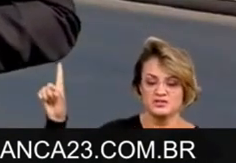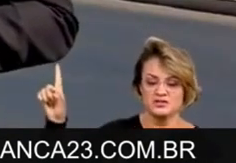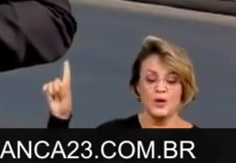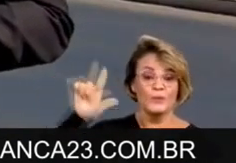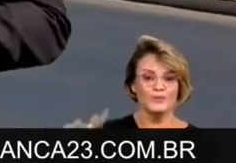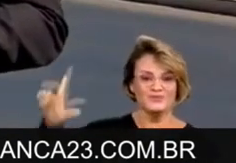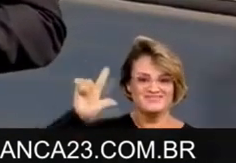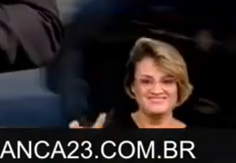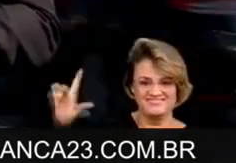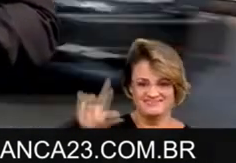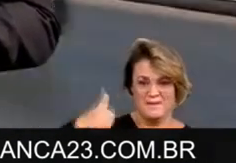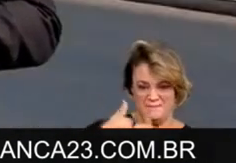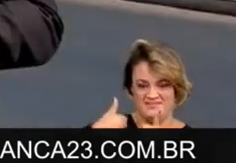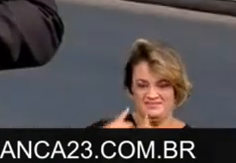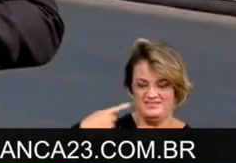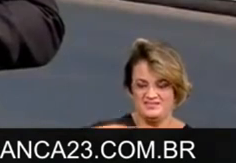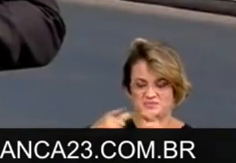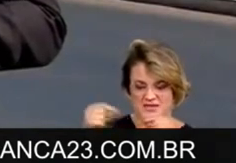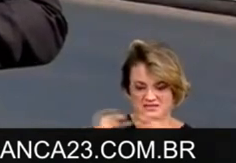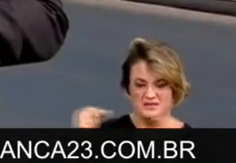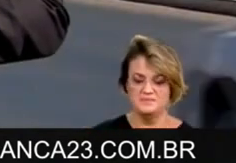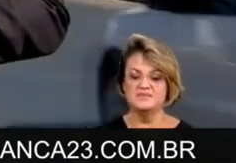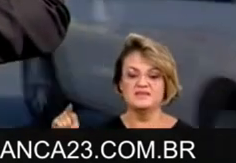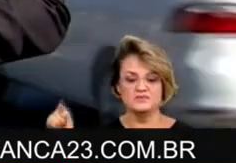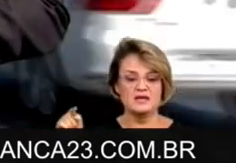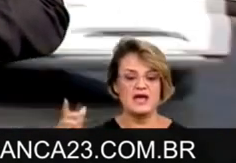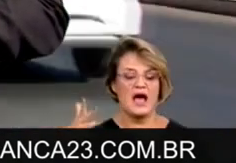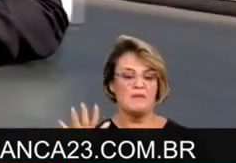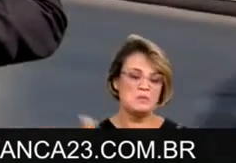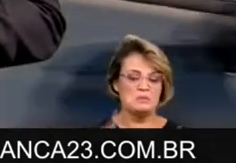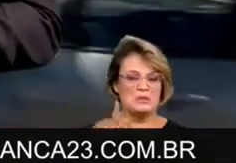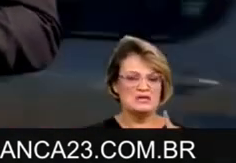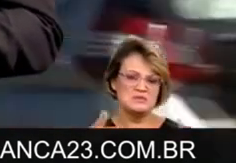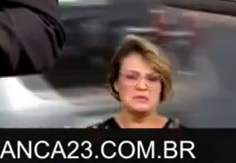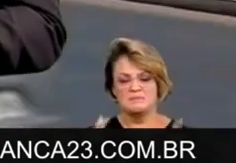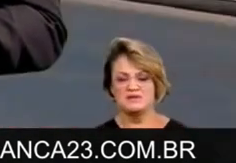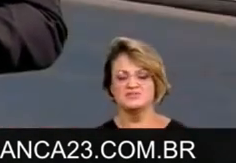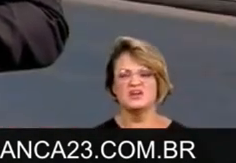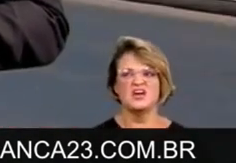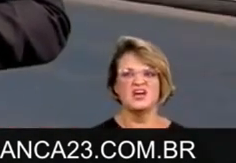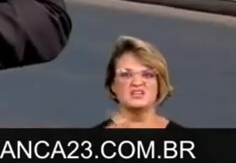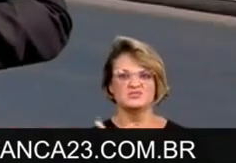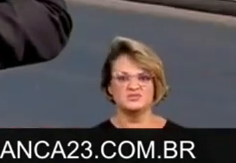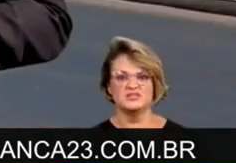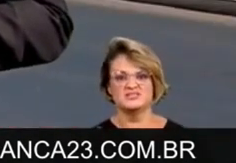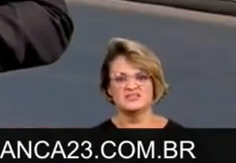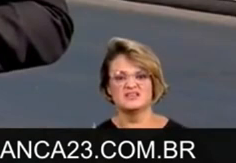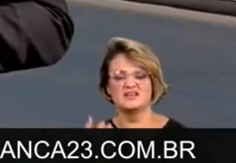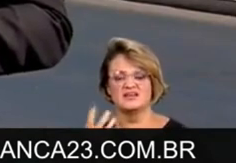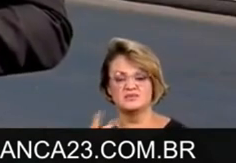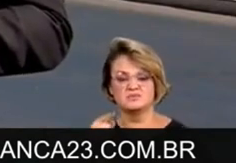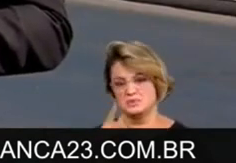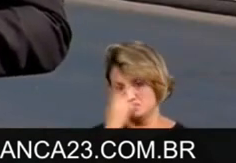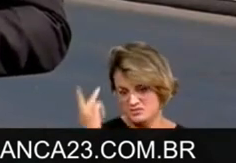70 quilômetros de Brasília, é um exemplo desse fenômeno. Por aqui, a população estimada pelo IBGE era de 214